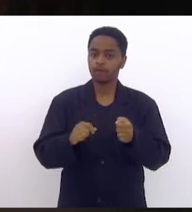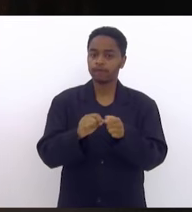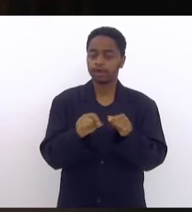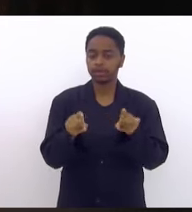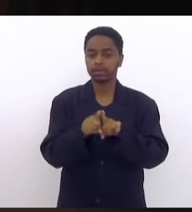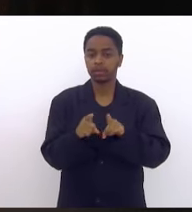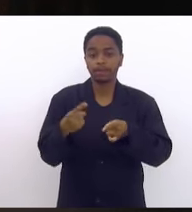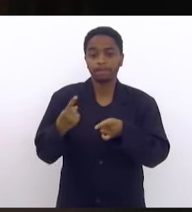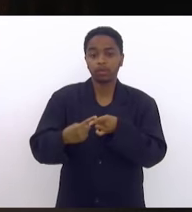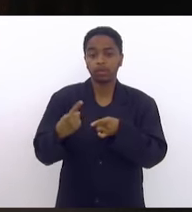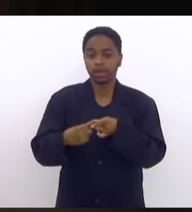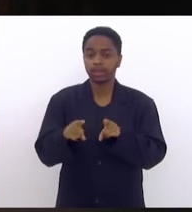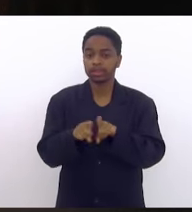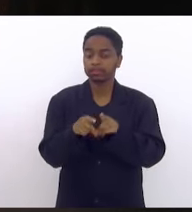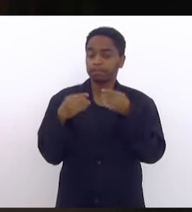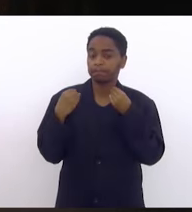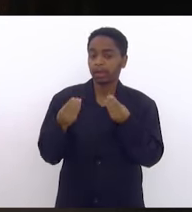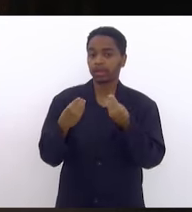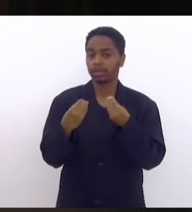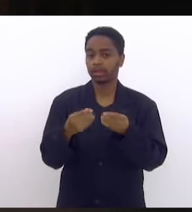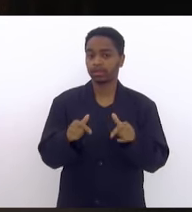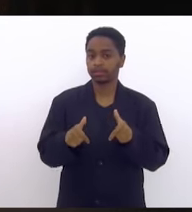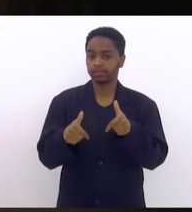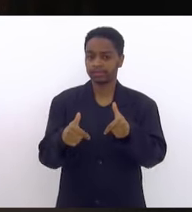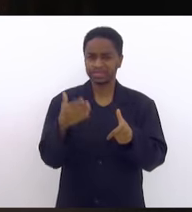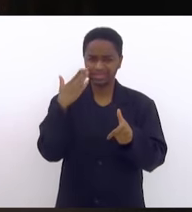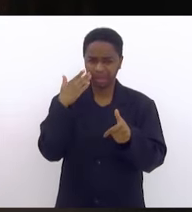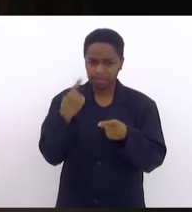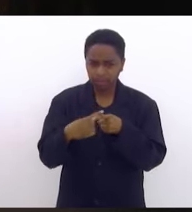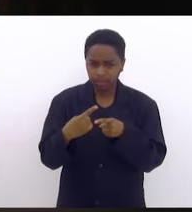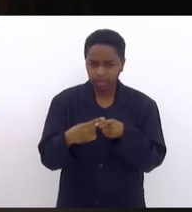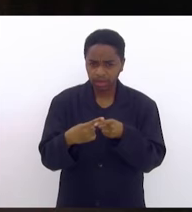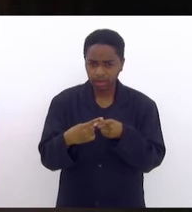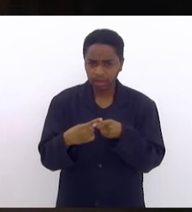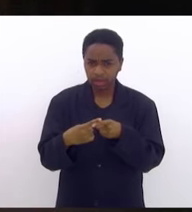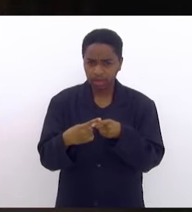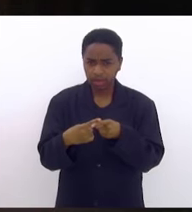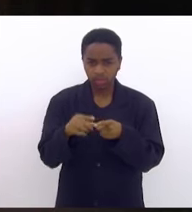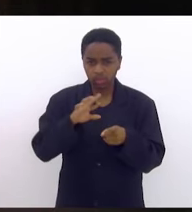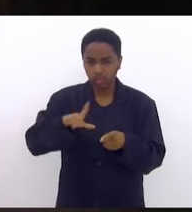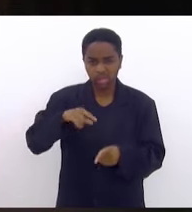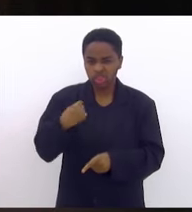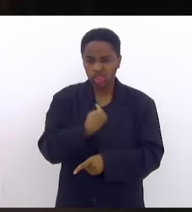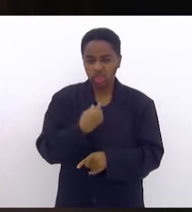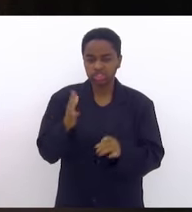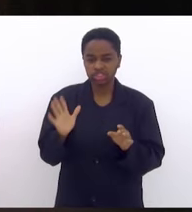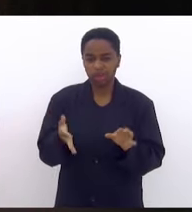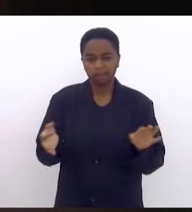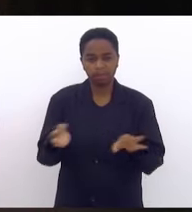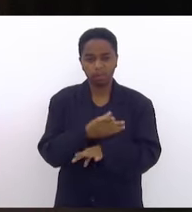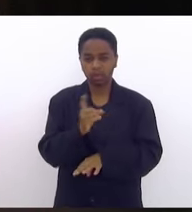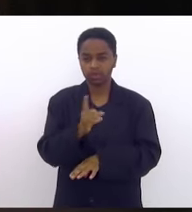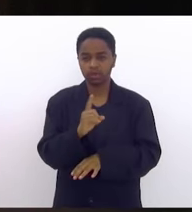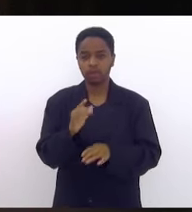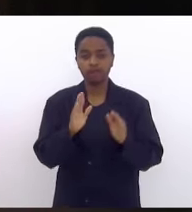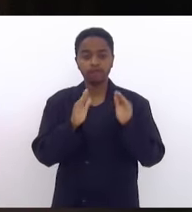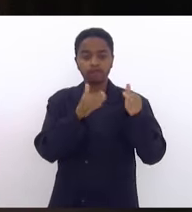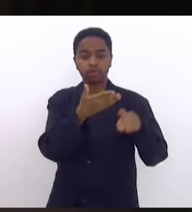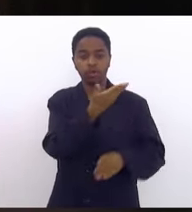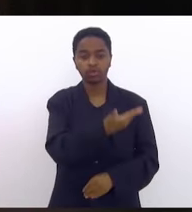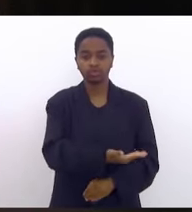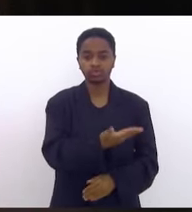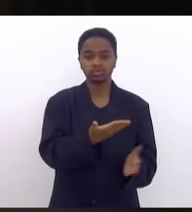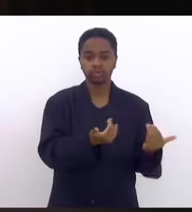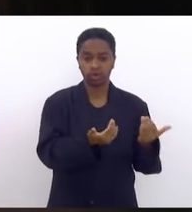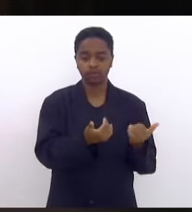quê e para que é feito. É feito, sabe, para quem, Luiz? Não é para a gente que já é casca grossa, não. São para eles, são